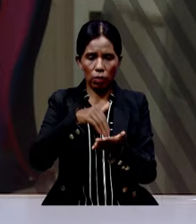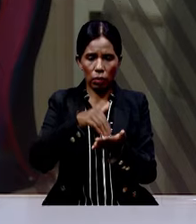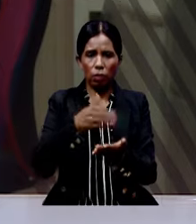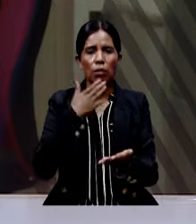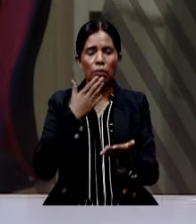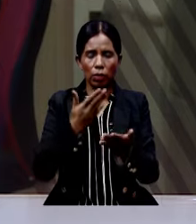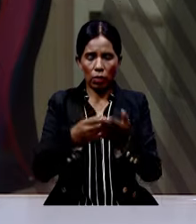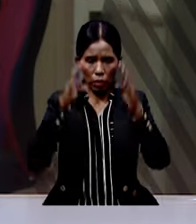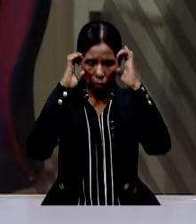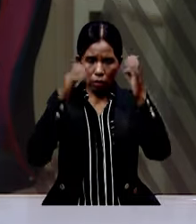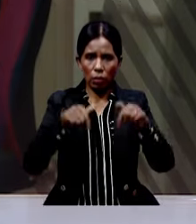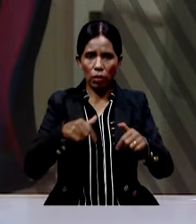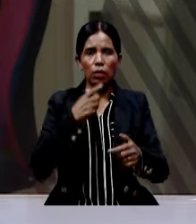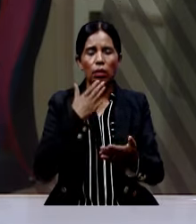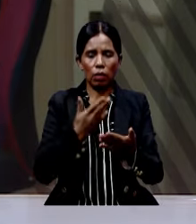Timor-Leste.